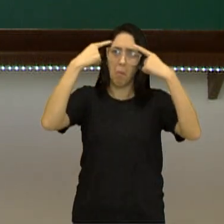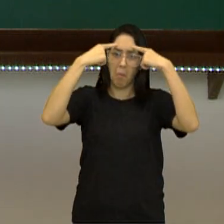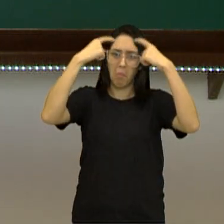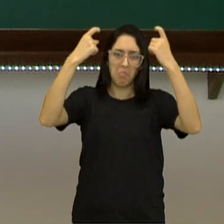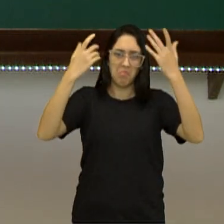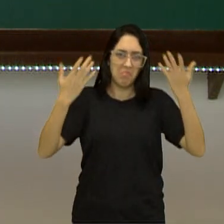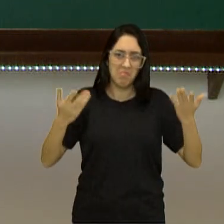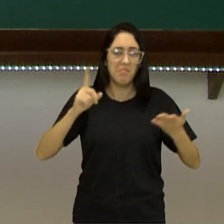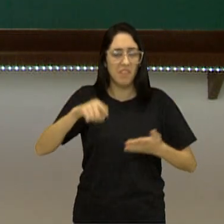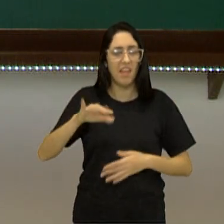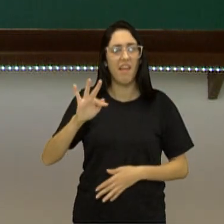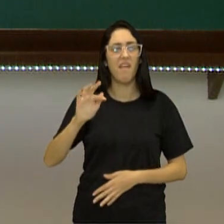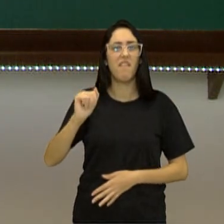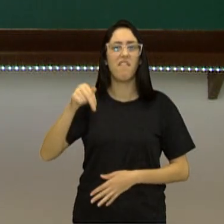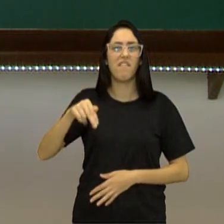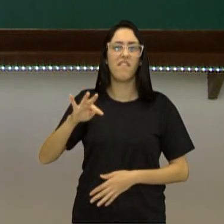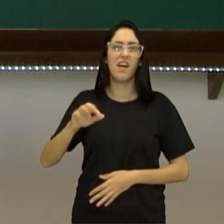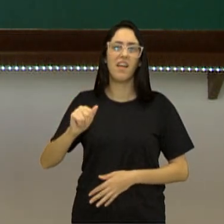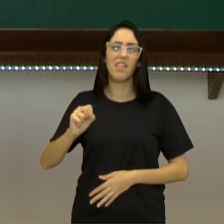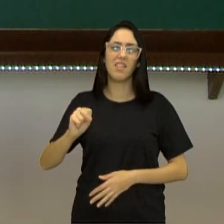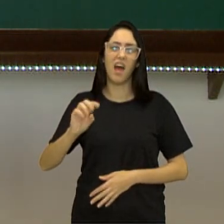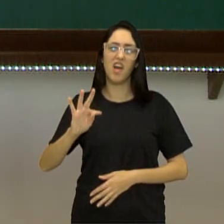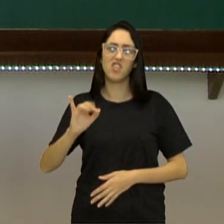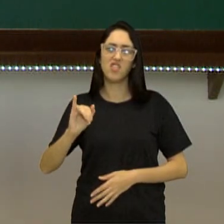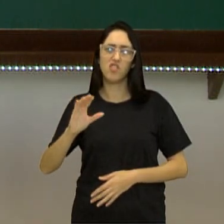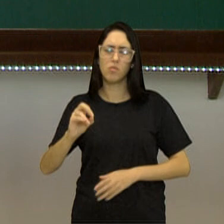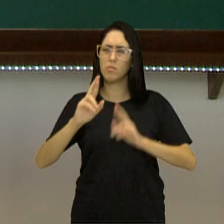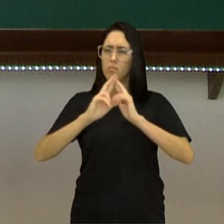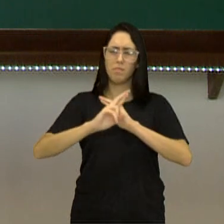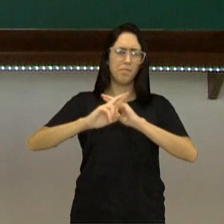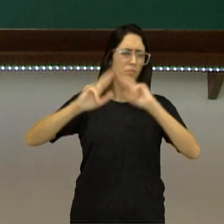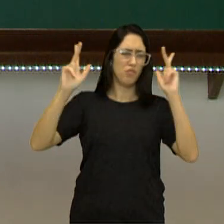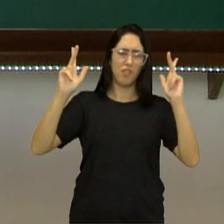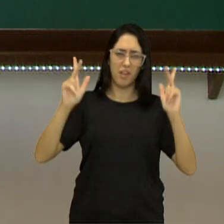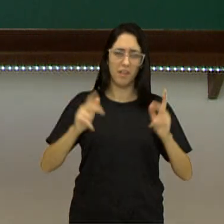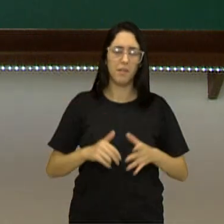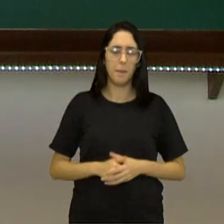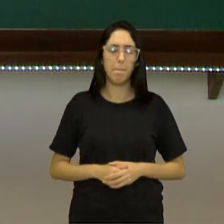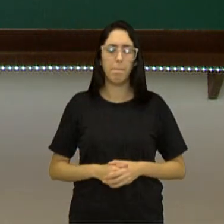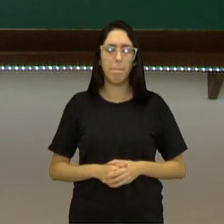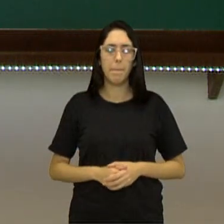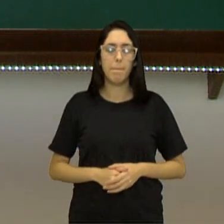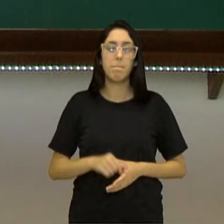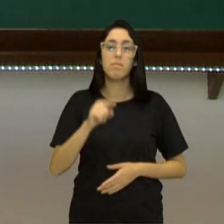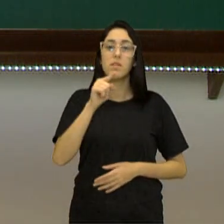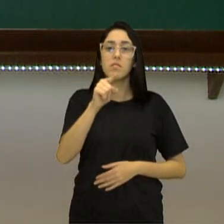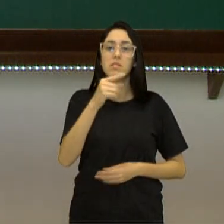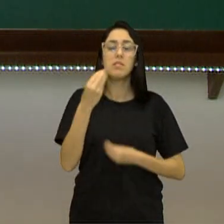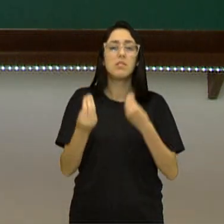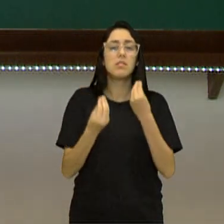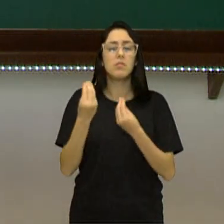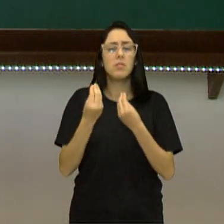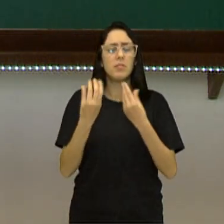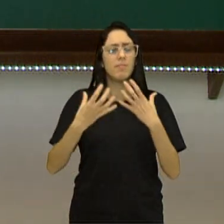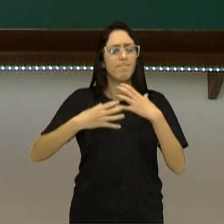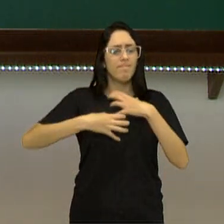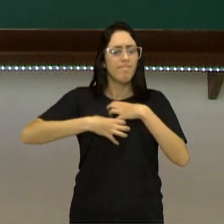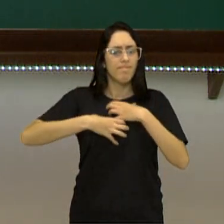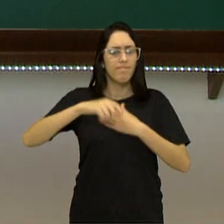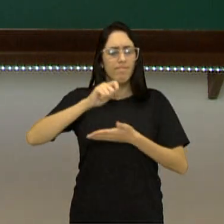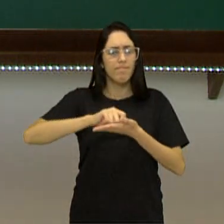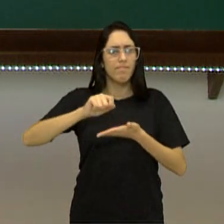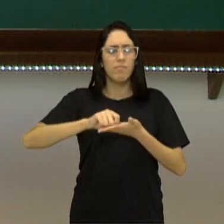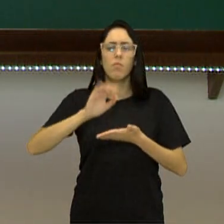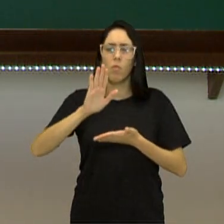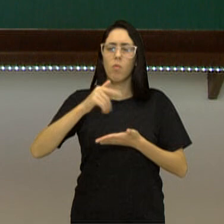é fantástico, né? Então, fora da realidade. Para inspirá-lo, para inspirá-la, meu querido, minha querida, vamos ler